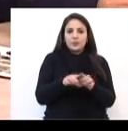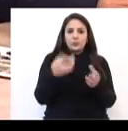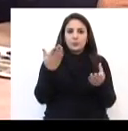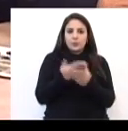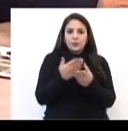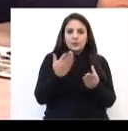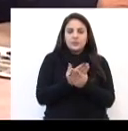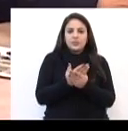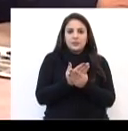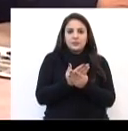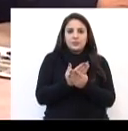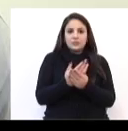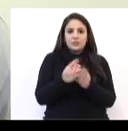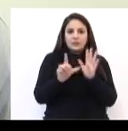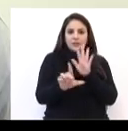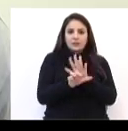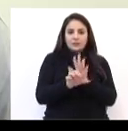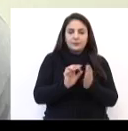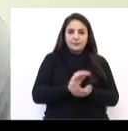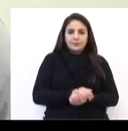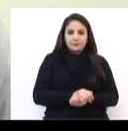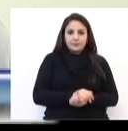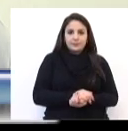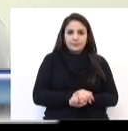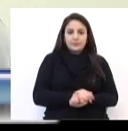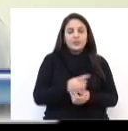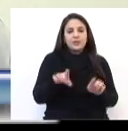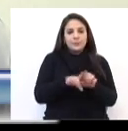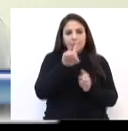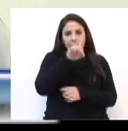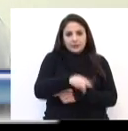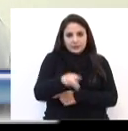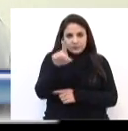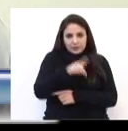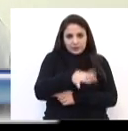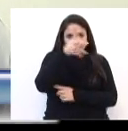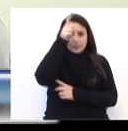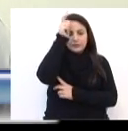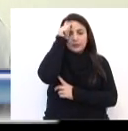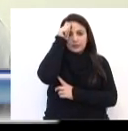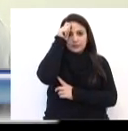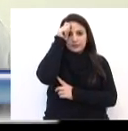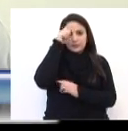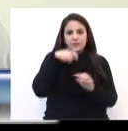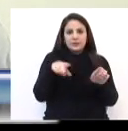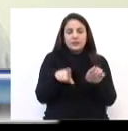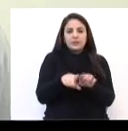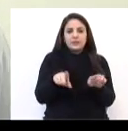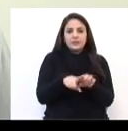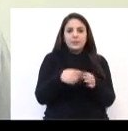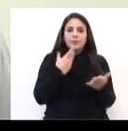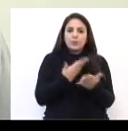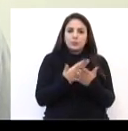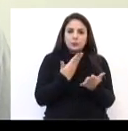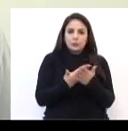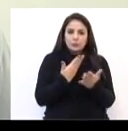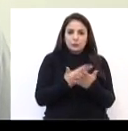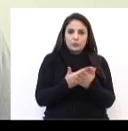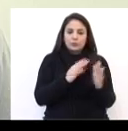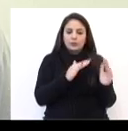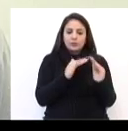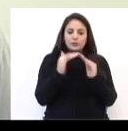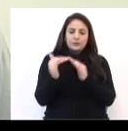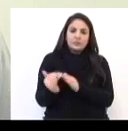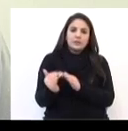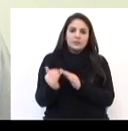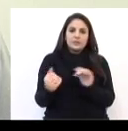processo de acordo com a lei. O processo de licenciamento ambiental ele está suspenso para análise, né? Então o empreendedor apresentou um estudo de impacto de